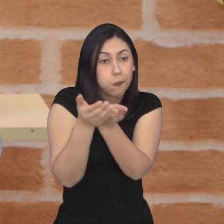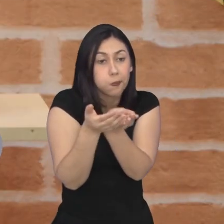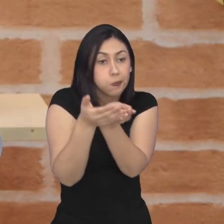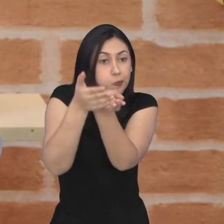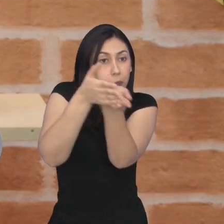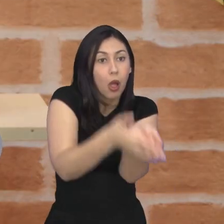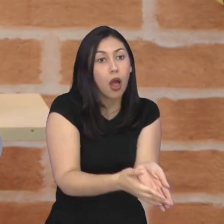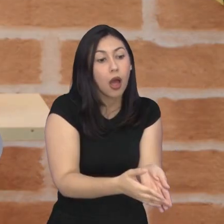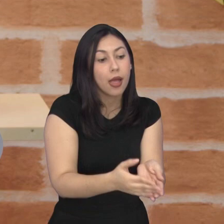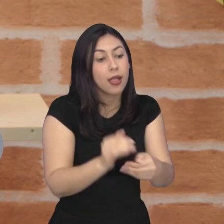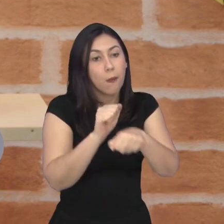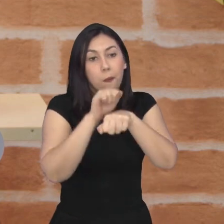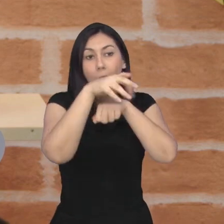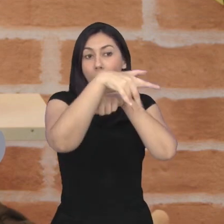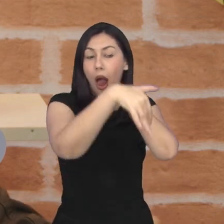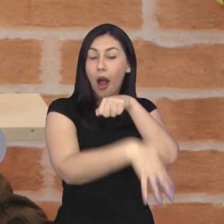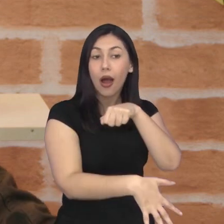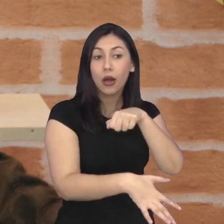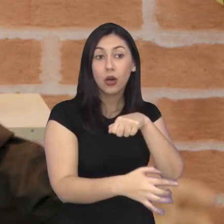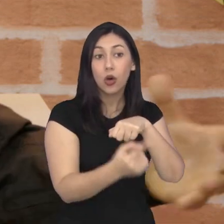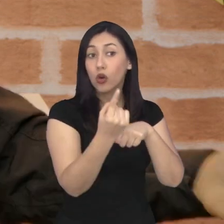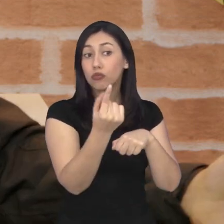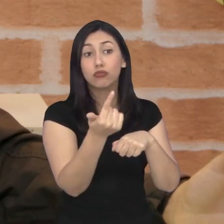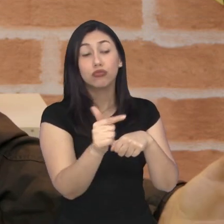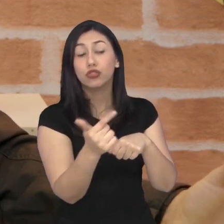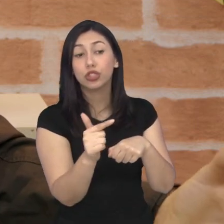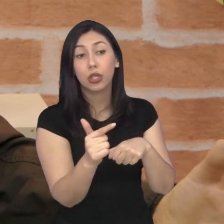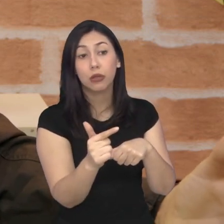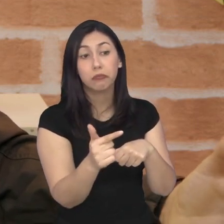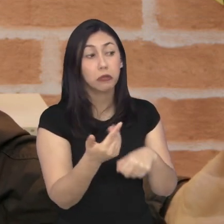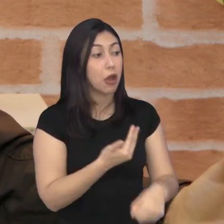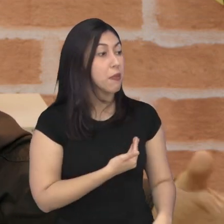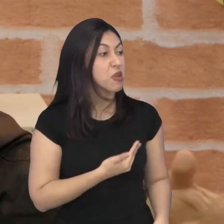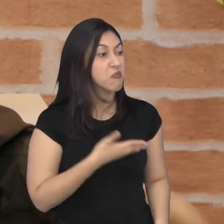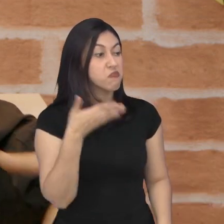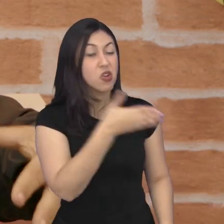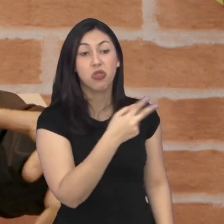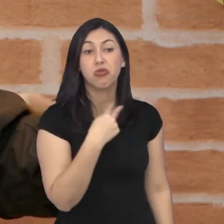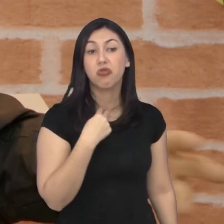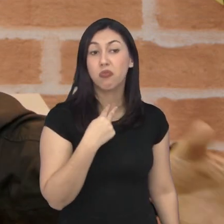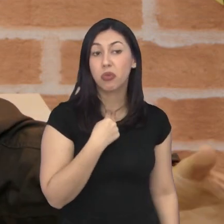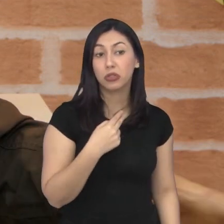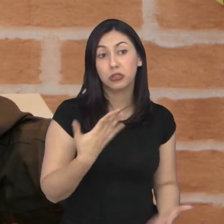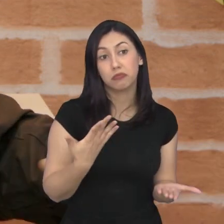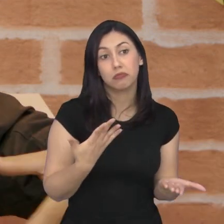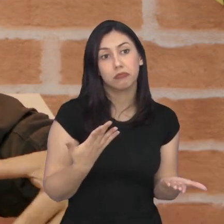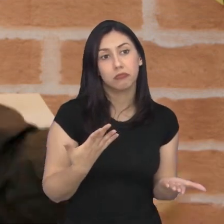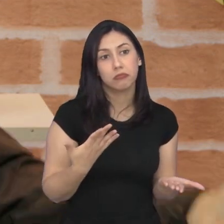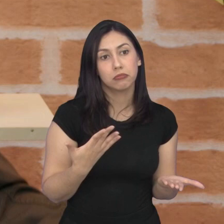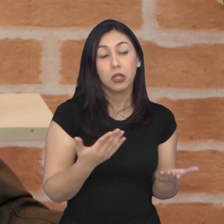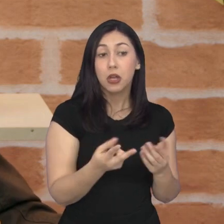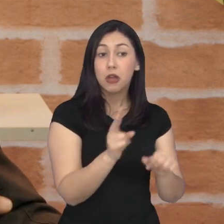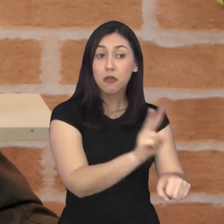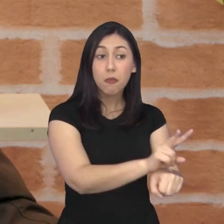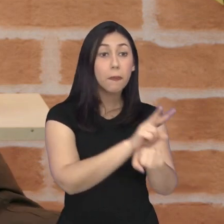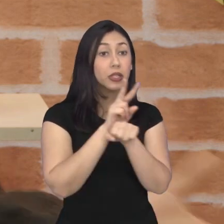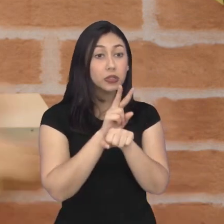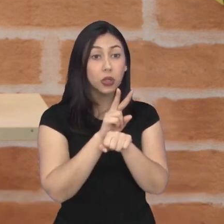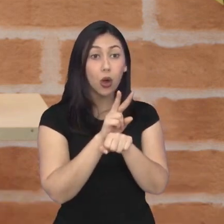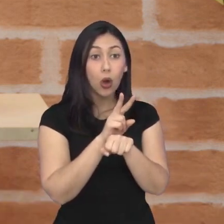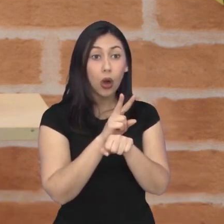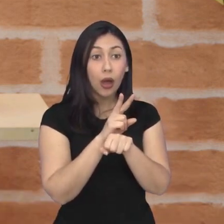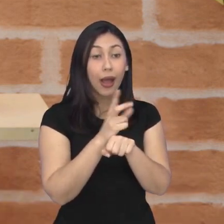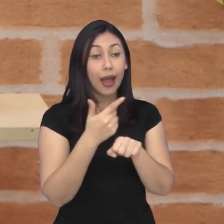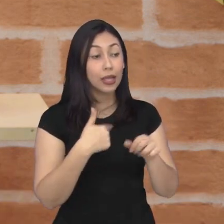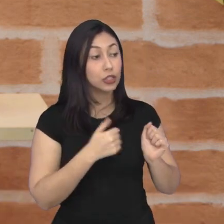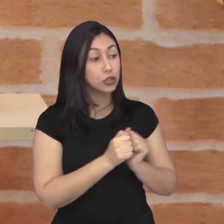Virgínia. Eu não tinha caiaque, um amigo não pôde ir com ele, acho que não teve um compromisso, emprestou o caiaque dele para me